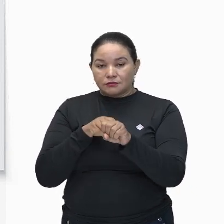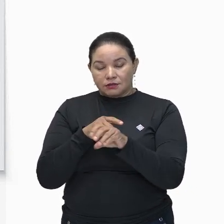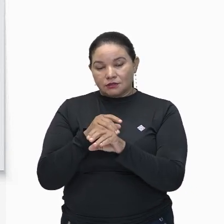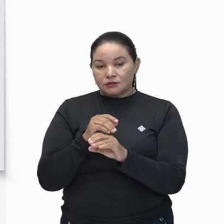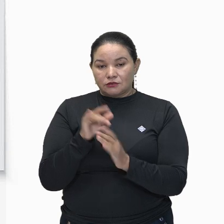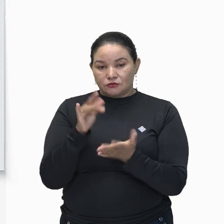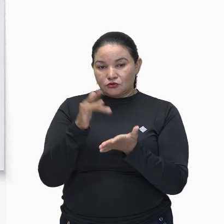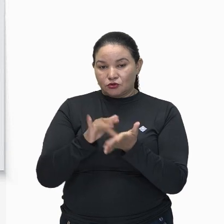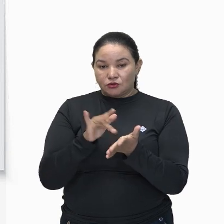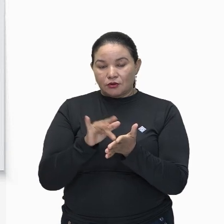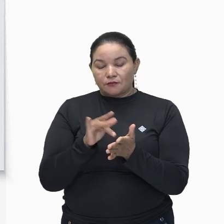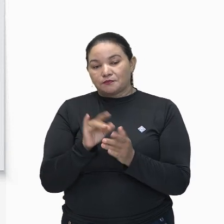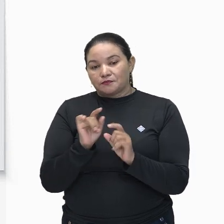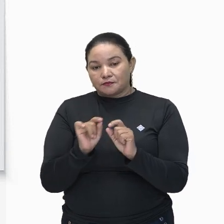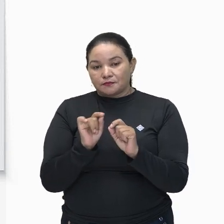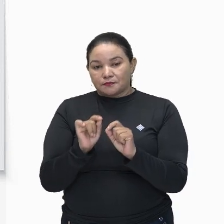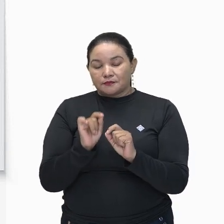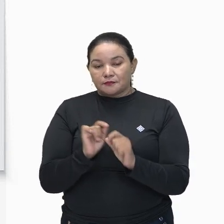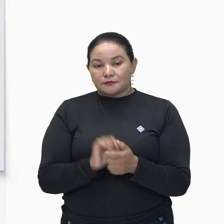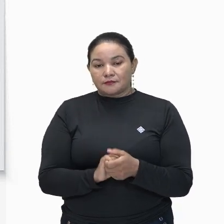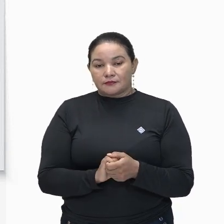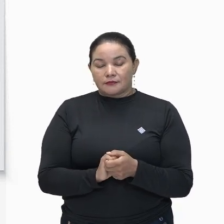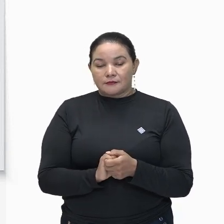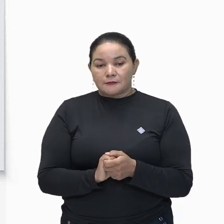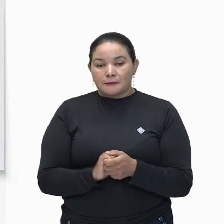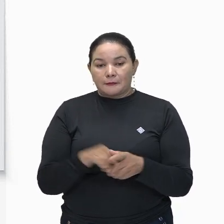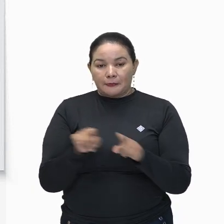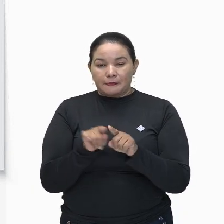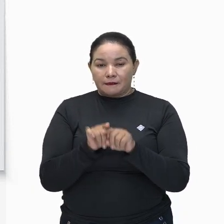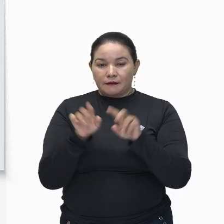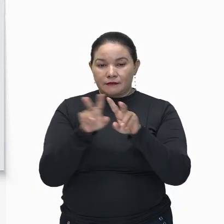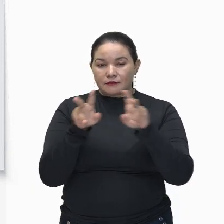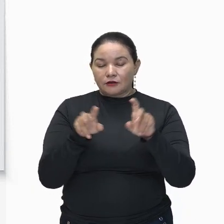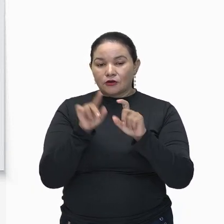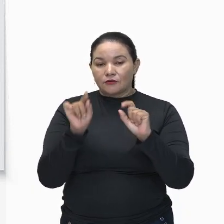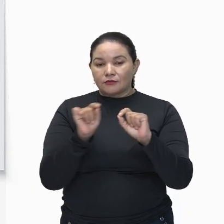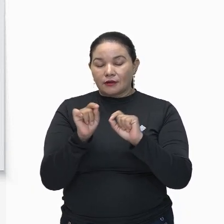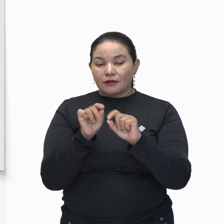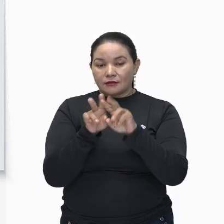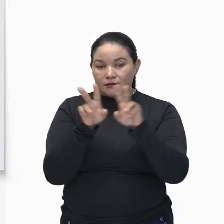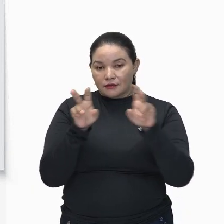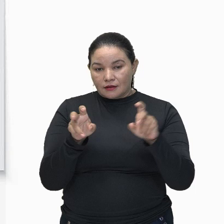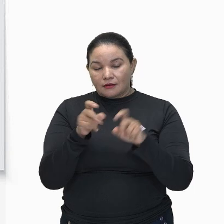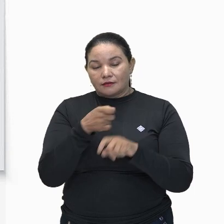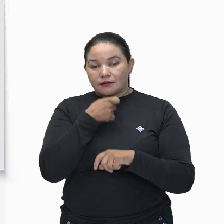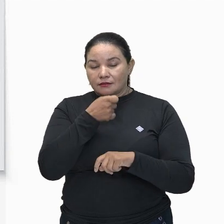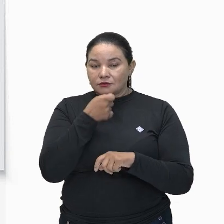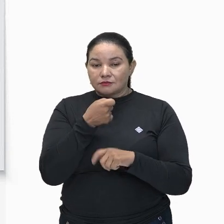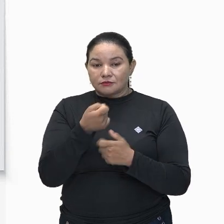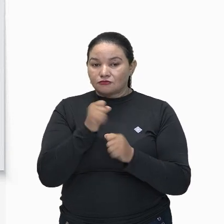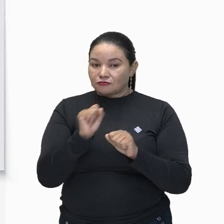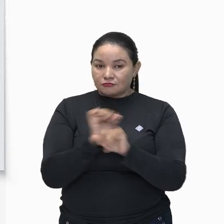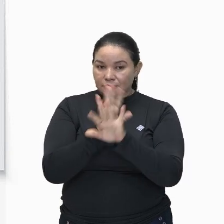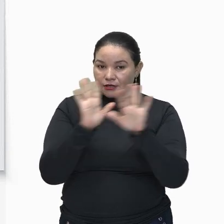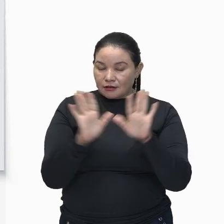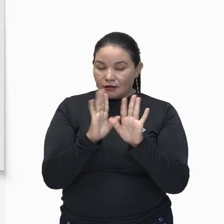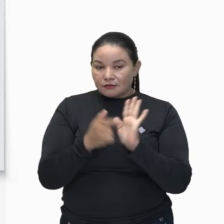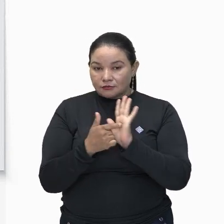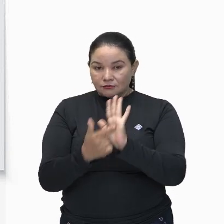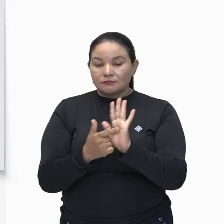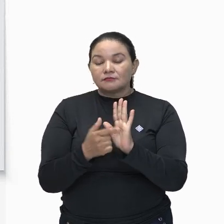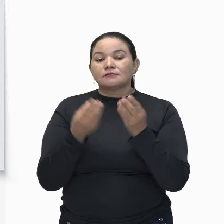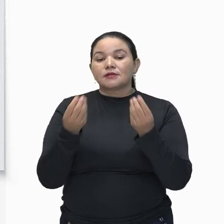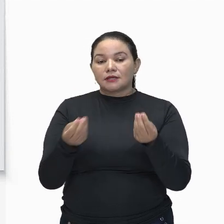temos aí o título, que vai trazer ali, onde se coloca o tema da reportagem de forma clara, para atrair